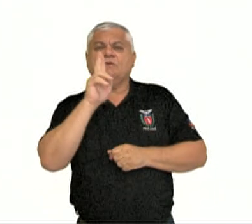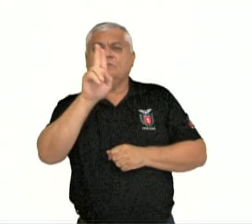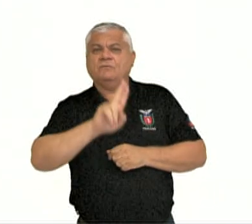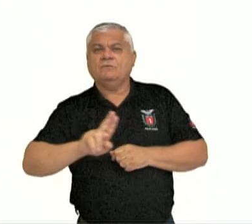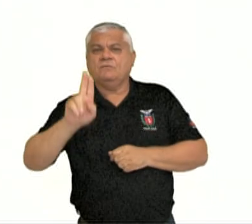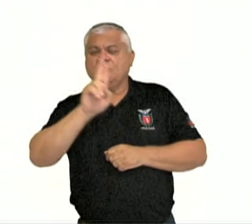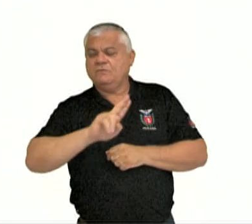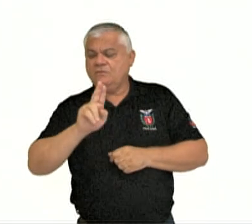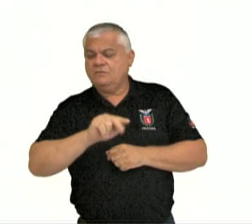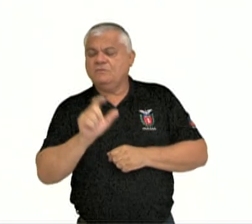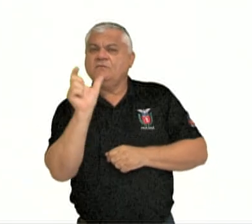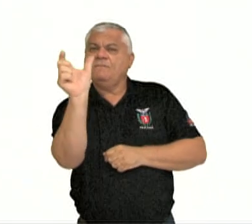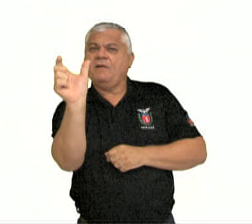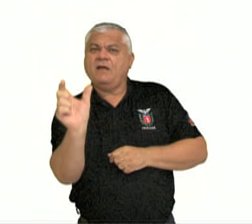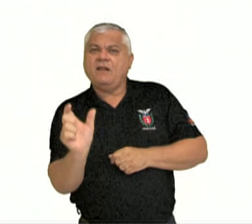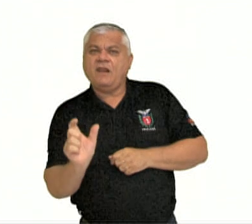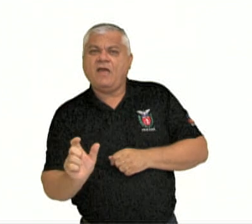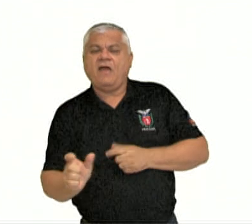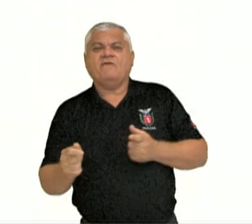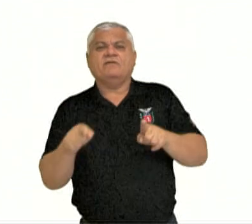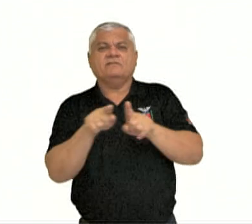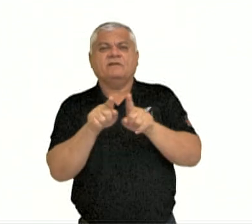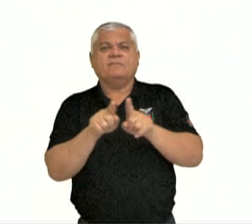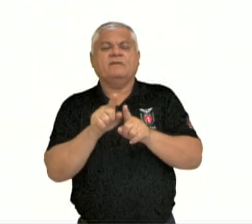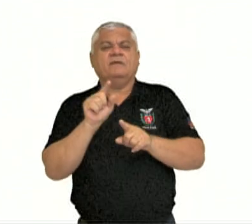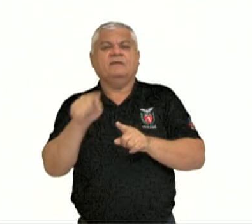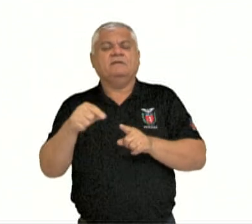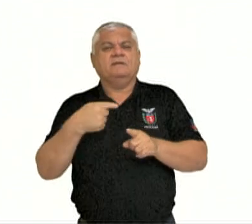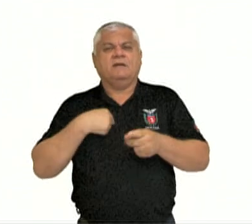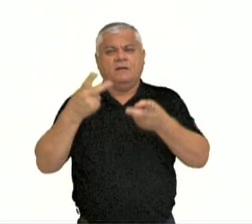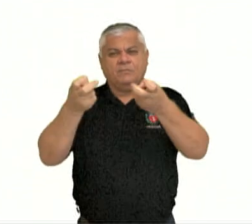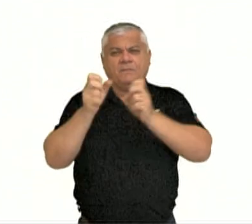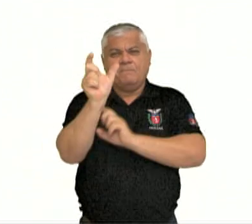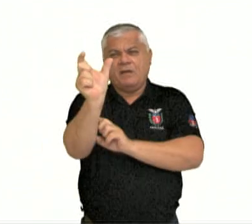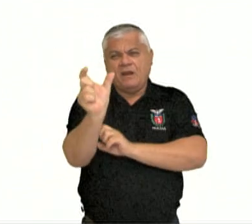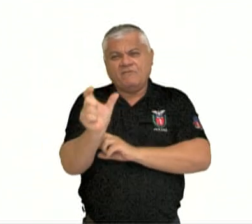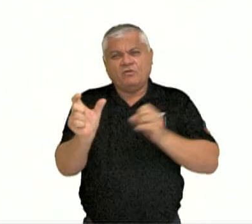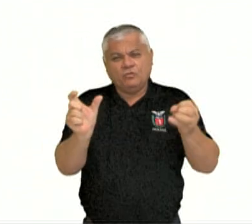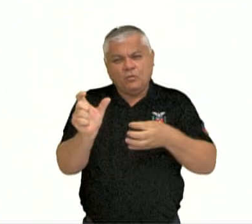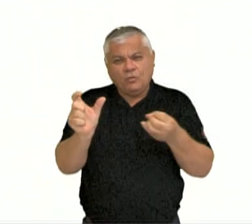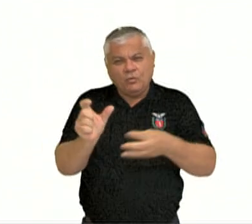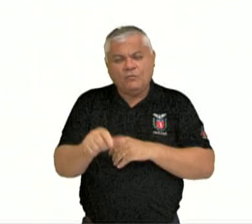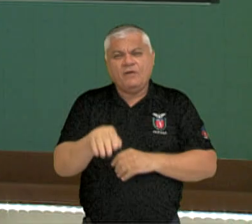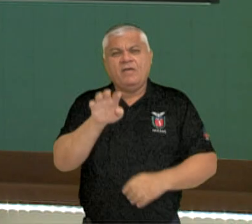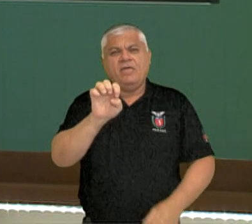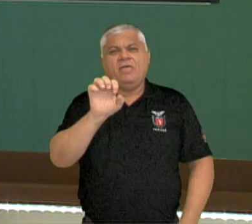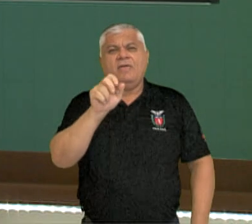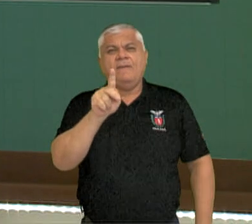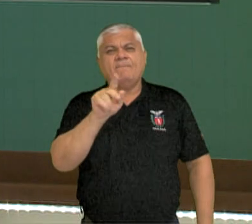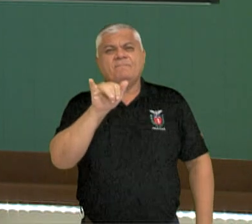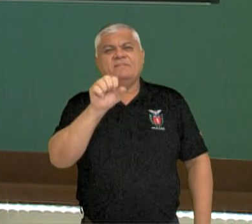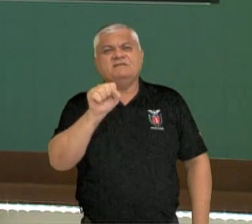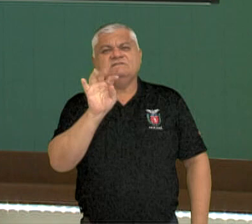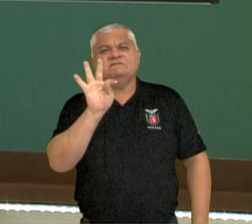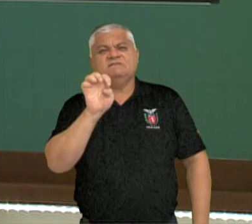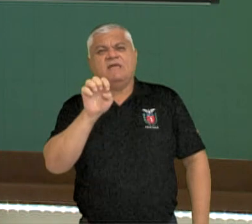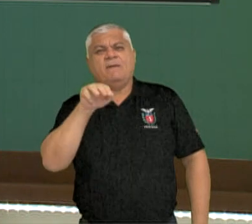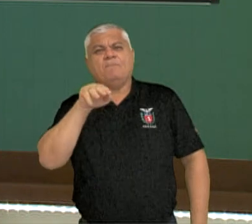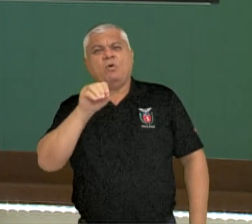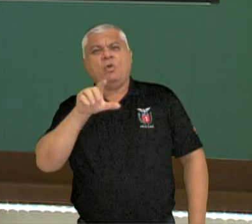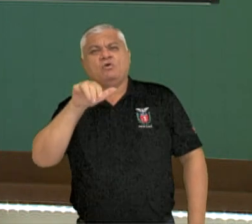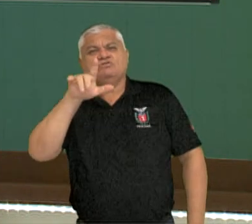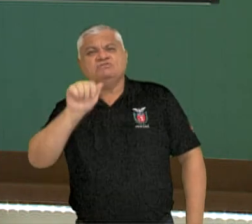e significados de palavras e expressões. Nós vimos as palavras novas, né? Epistemologia e também a palavra,